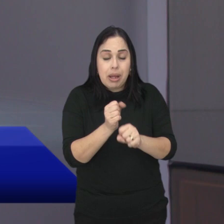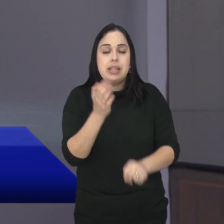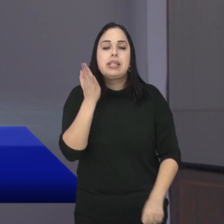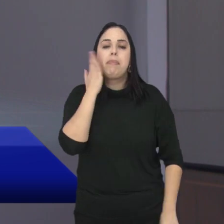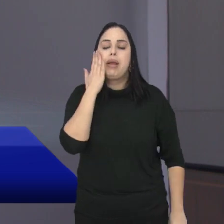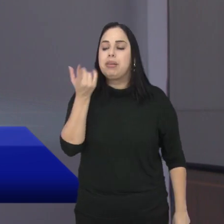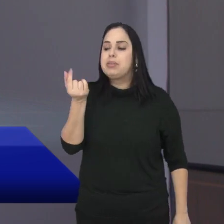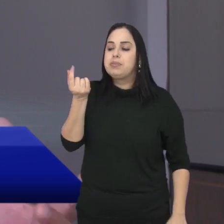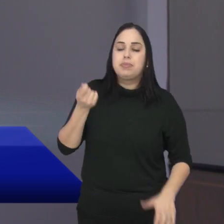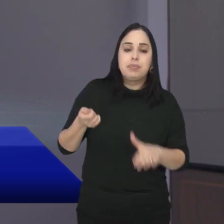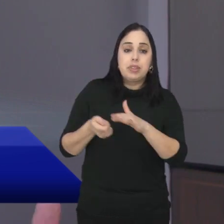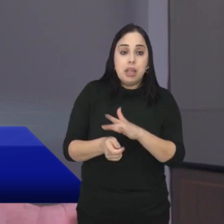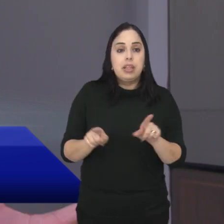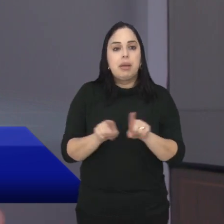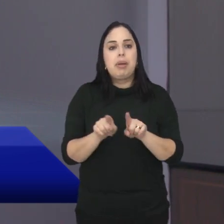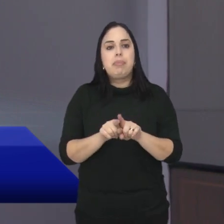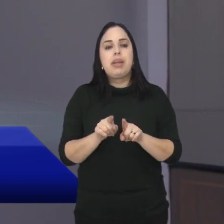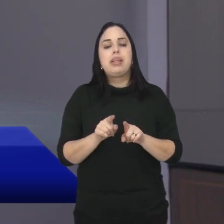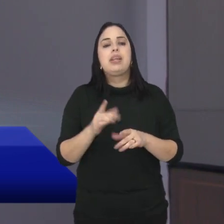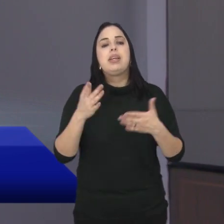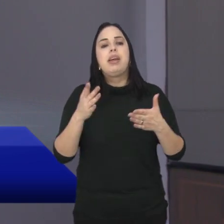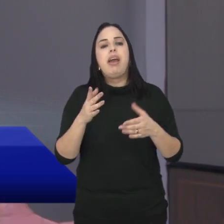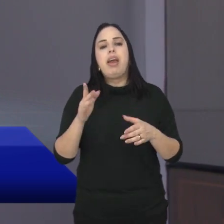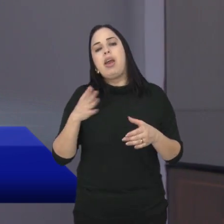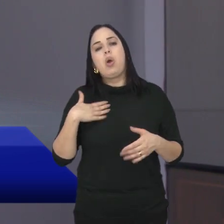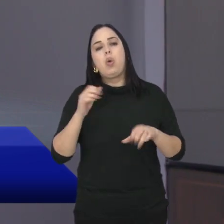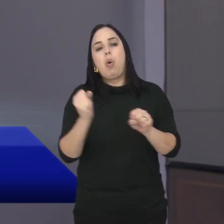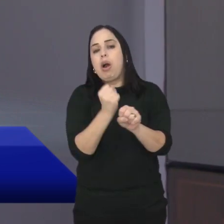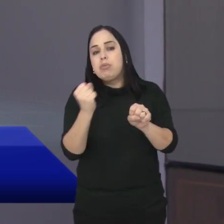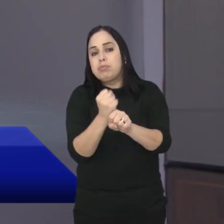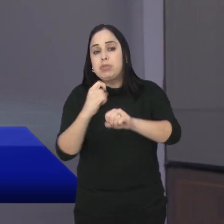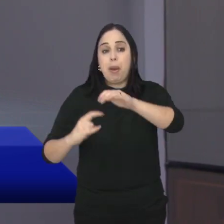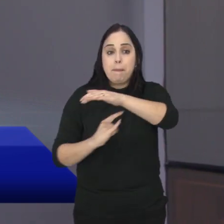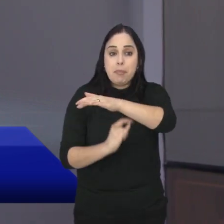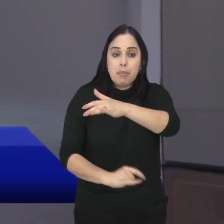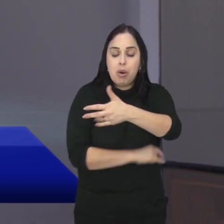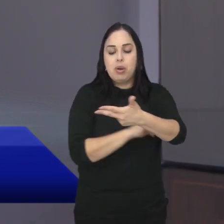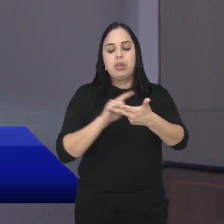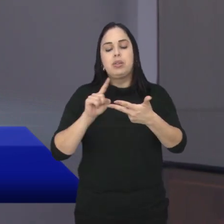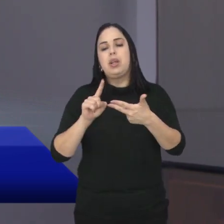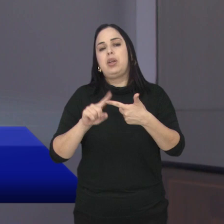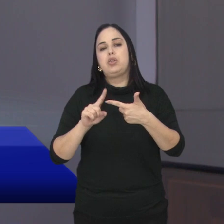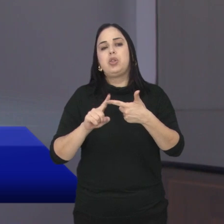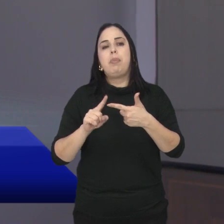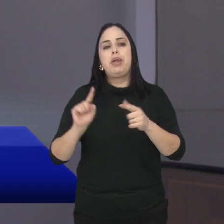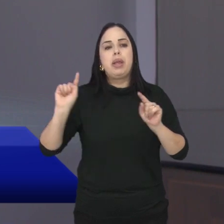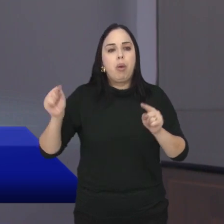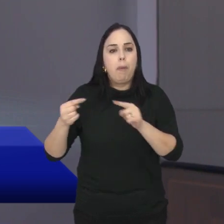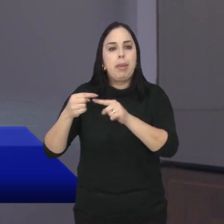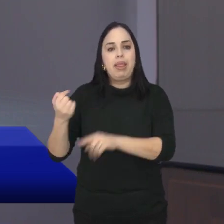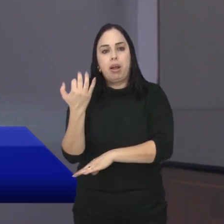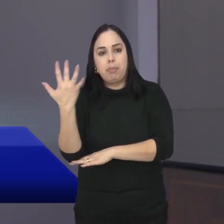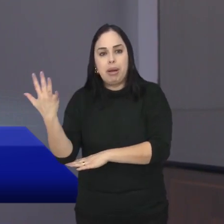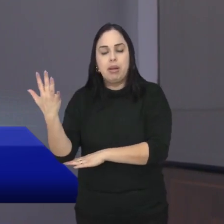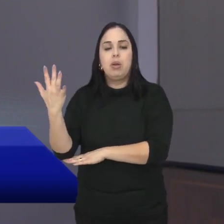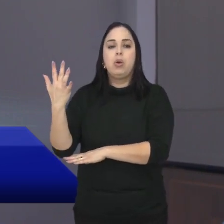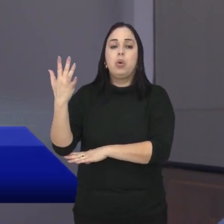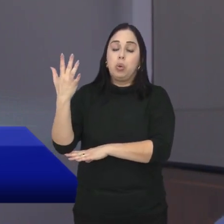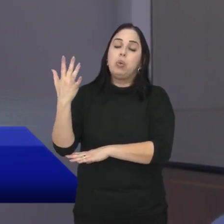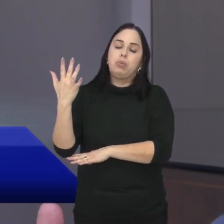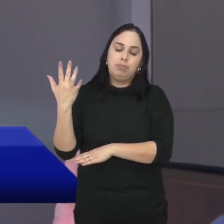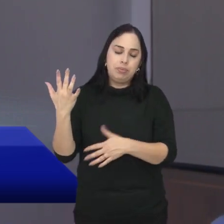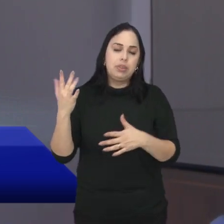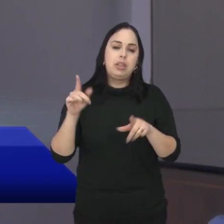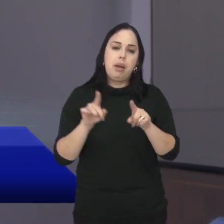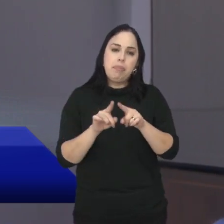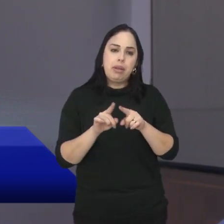gente consegue ver as obras mais caras, que seriam as obras de arte, a ponte, e também a questão de licenciamento ambiental, o impacto